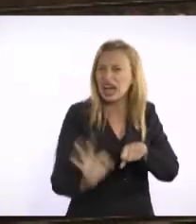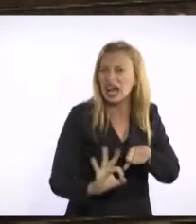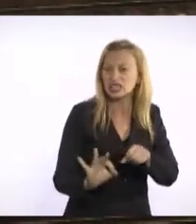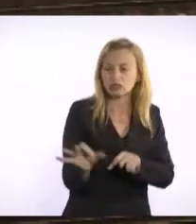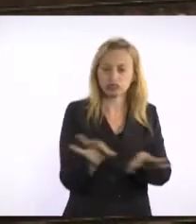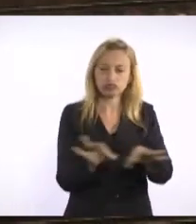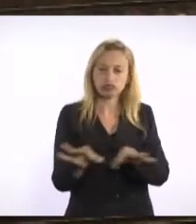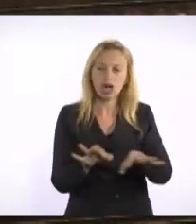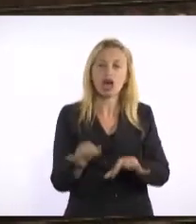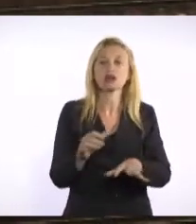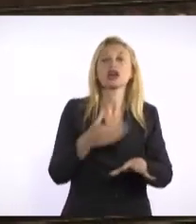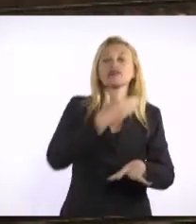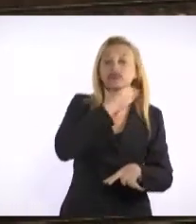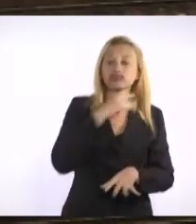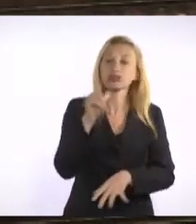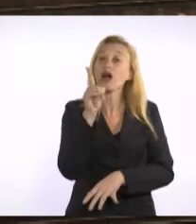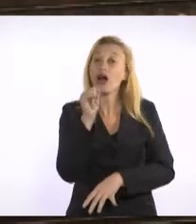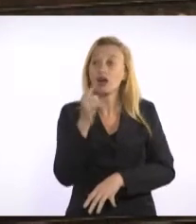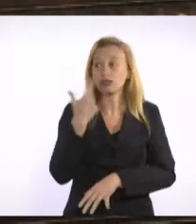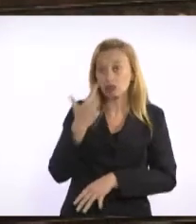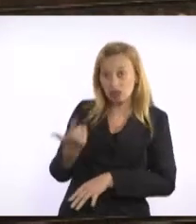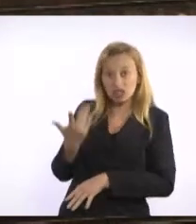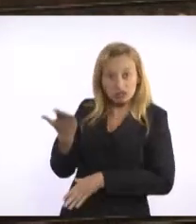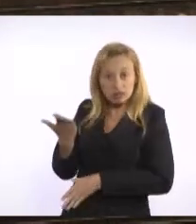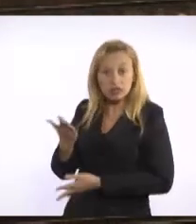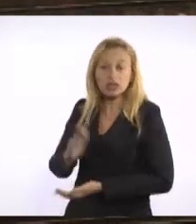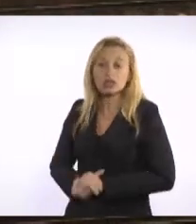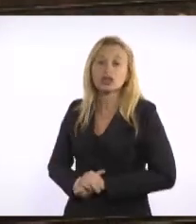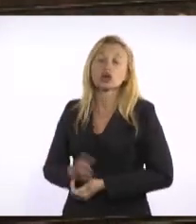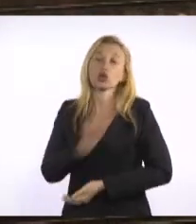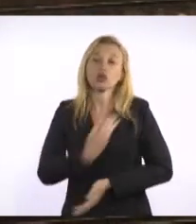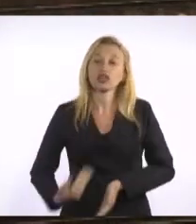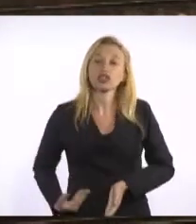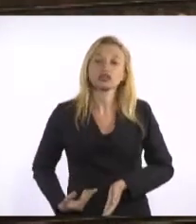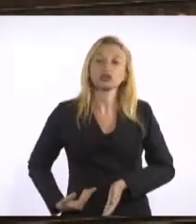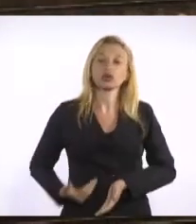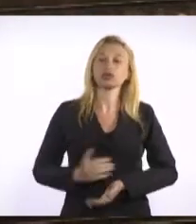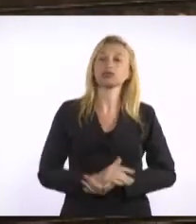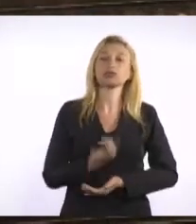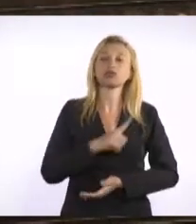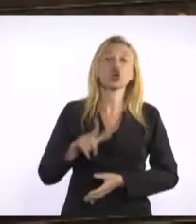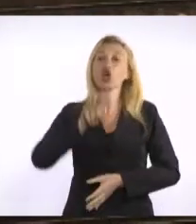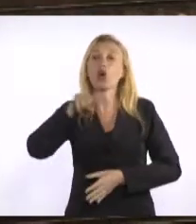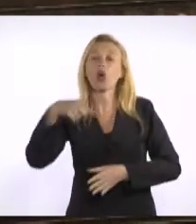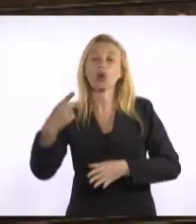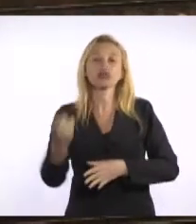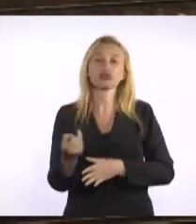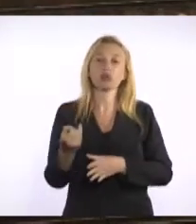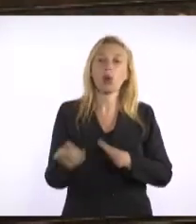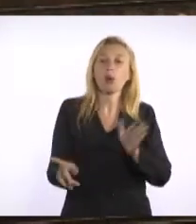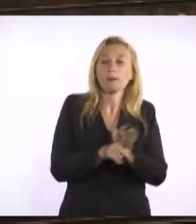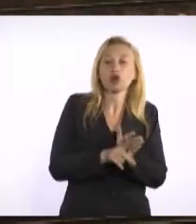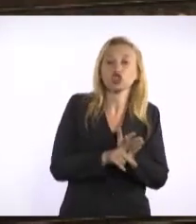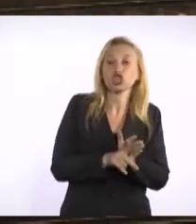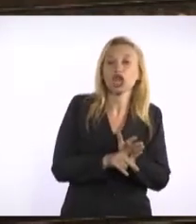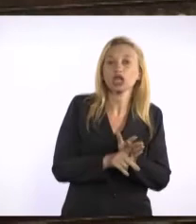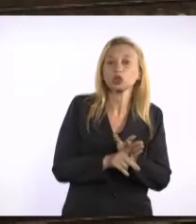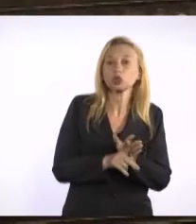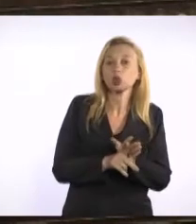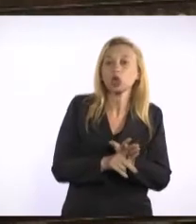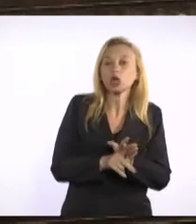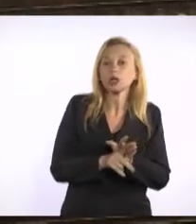da água é esse aspecto. O governador não tem nenhum outro projeto que não seja uma